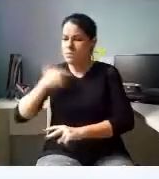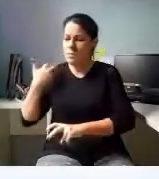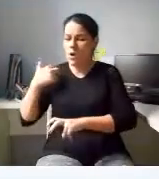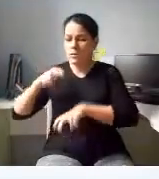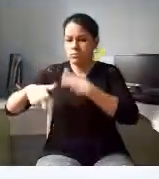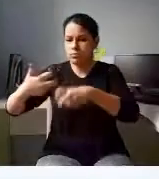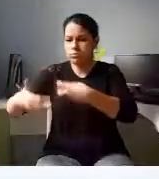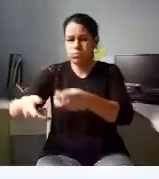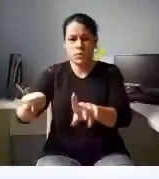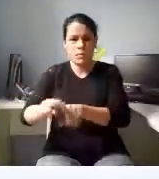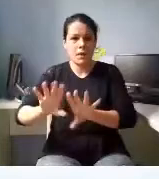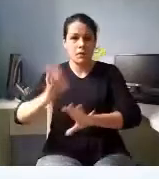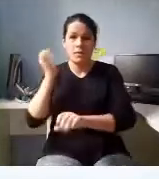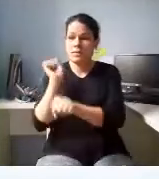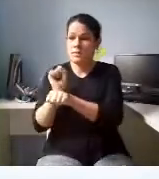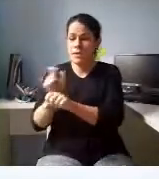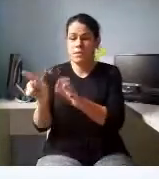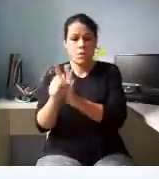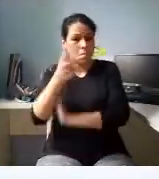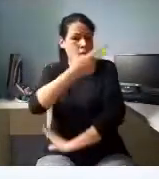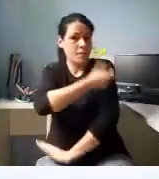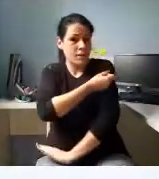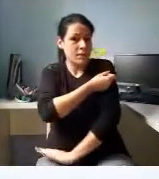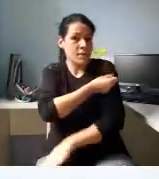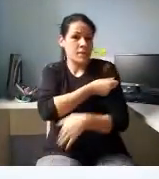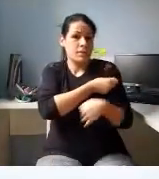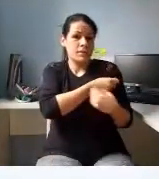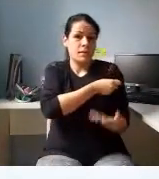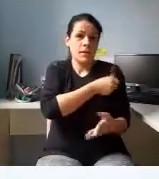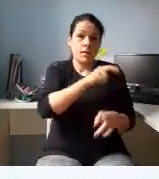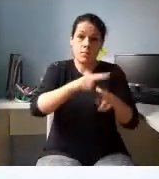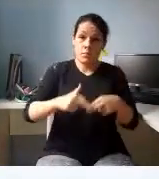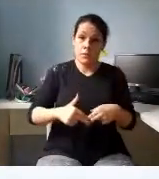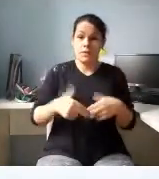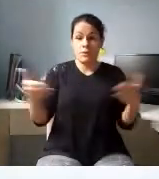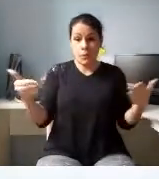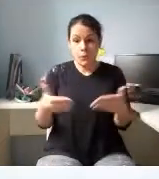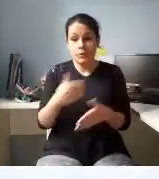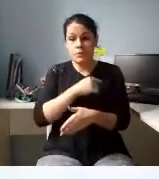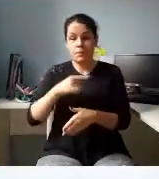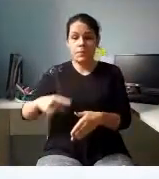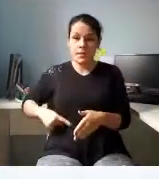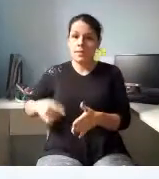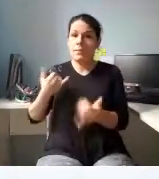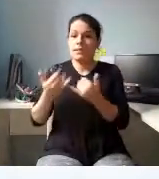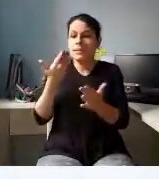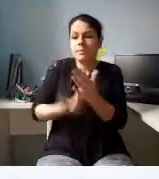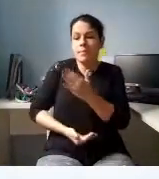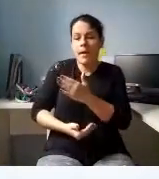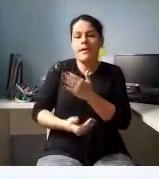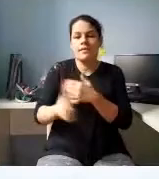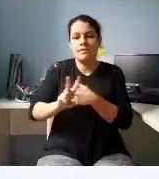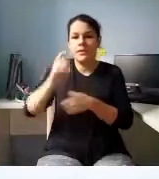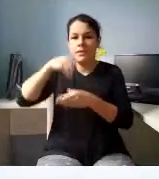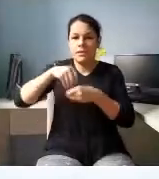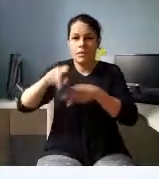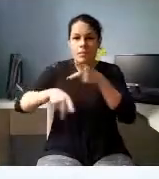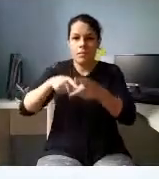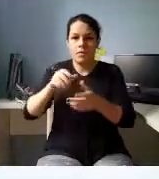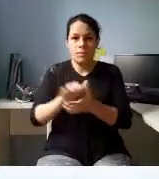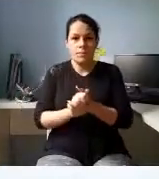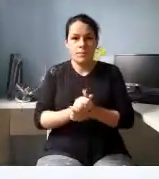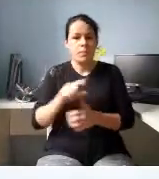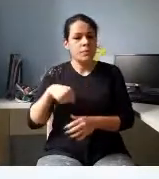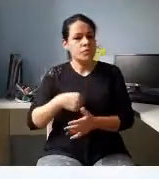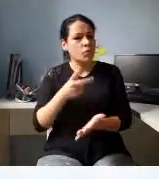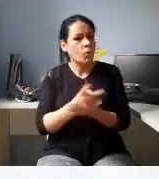Exatamente. relação à vacina. Então, ele não está muito bem na foto nesse momento. Para já irmos nos aproximando para o final da nossa entrevista, eu queria ver